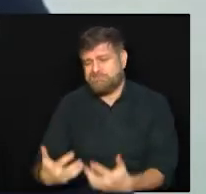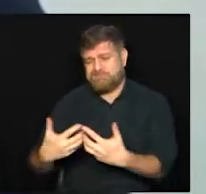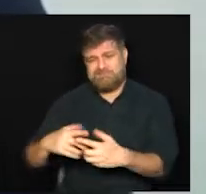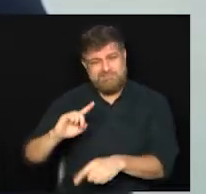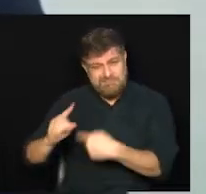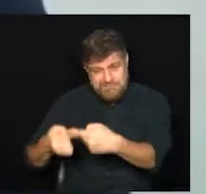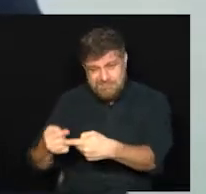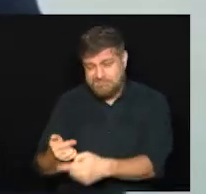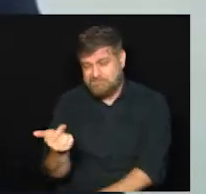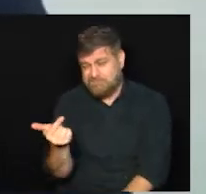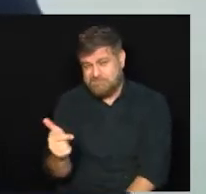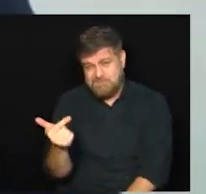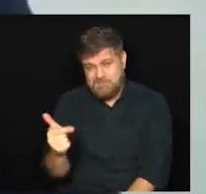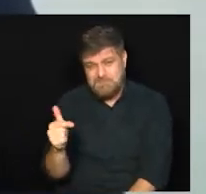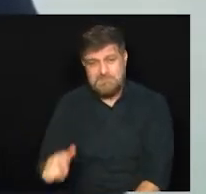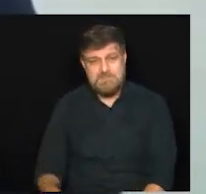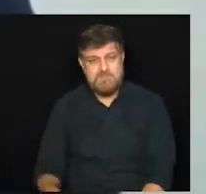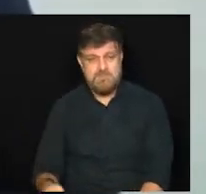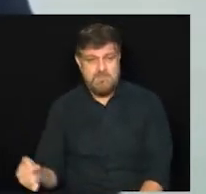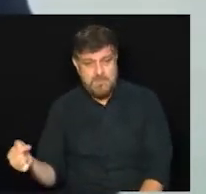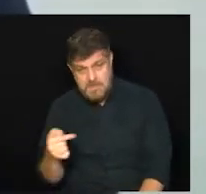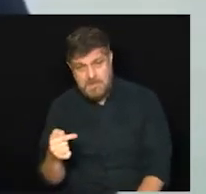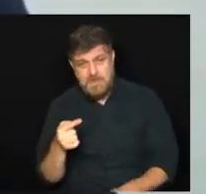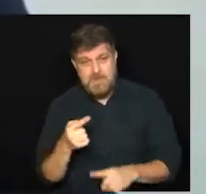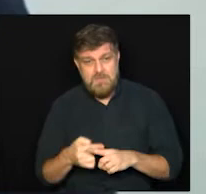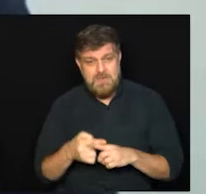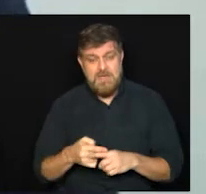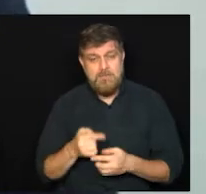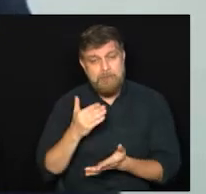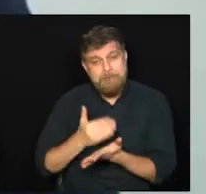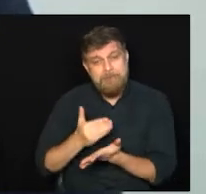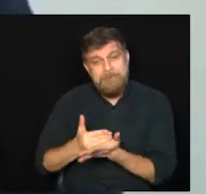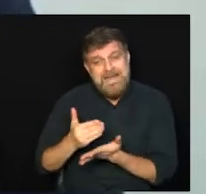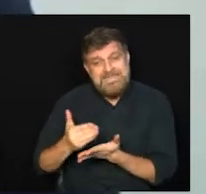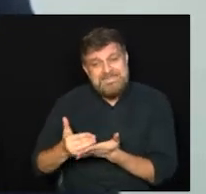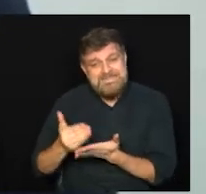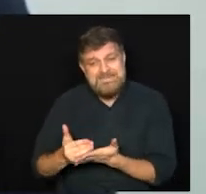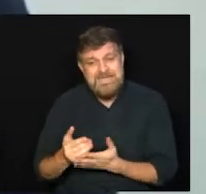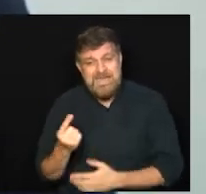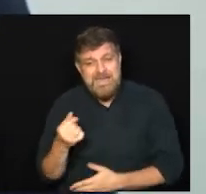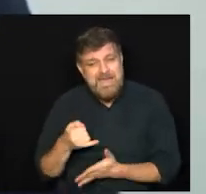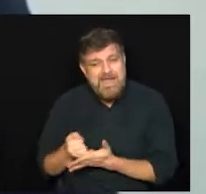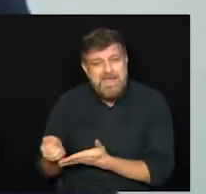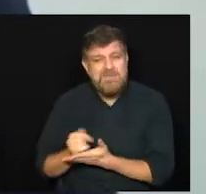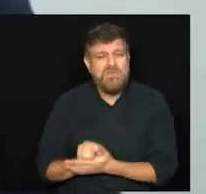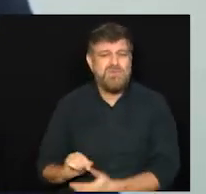programa interessante, mas de baixo impacto, porque ele permite parcelar coisas que não são tão